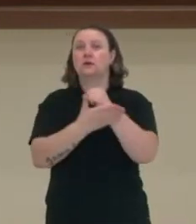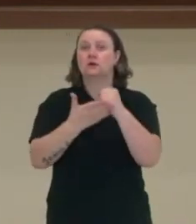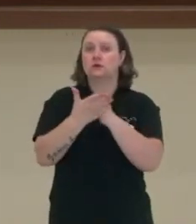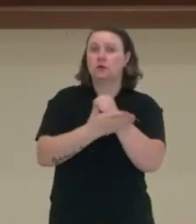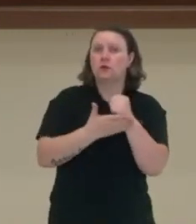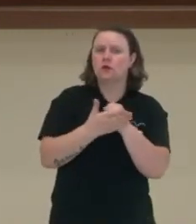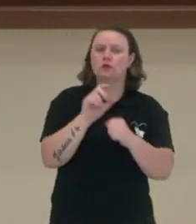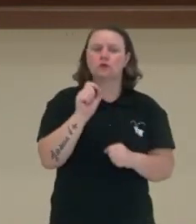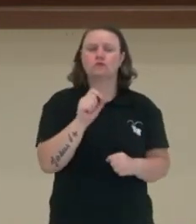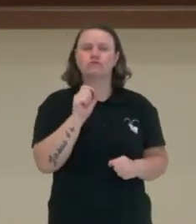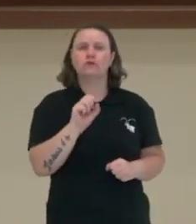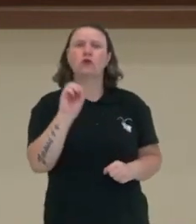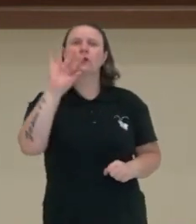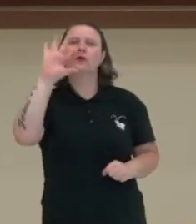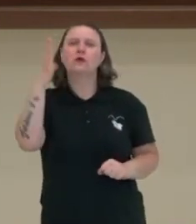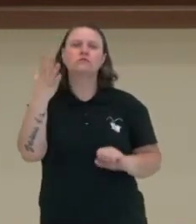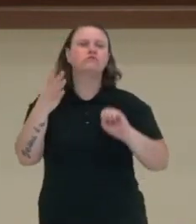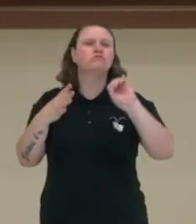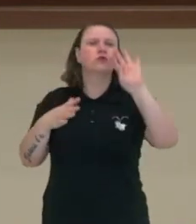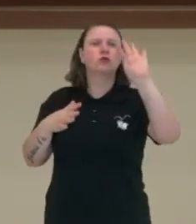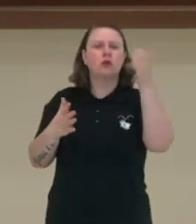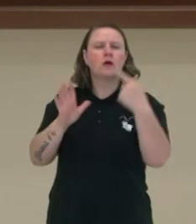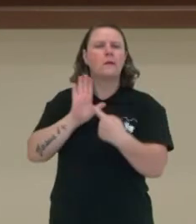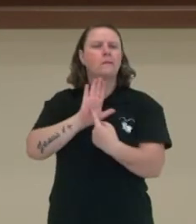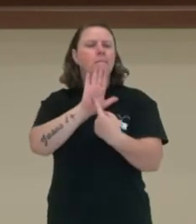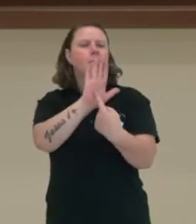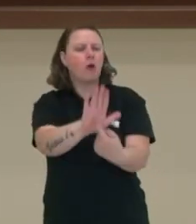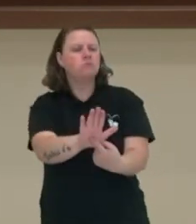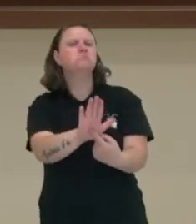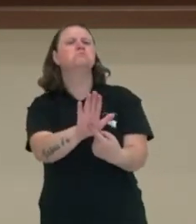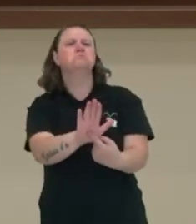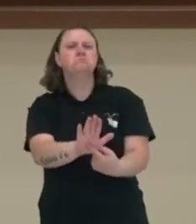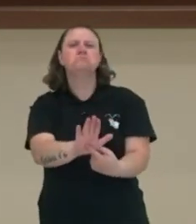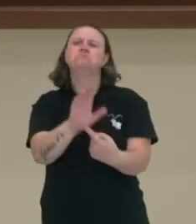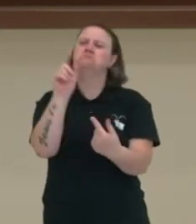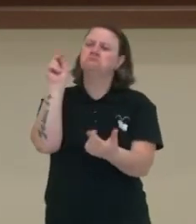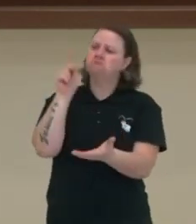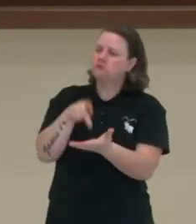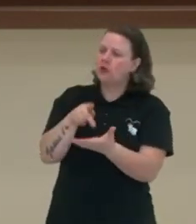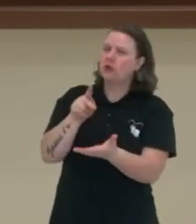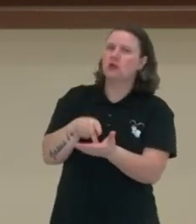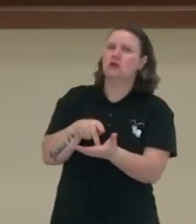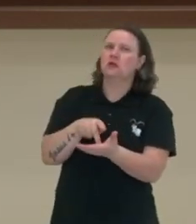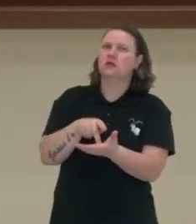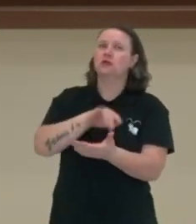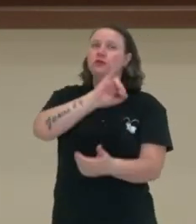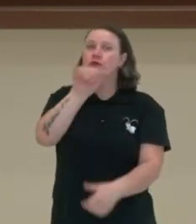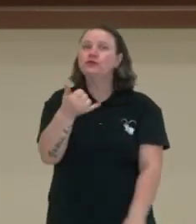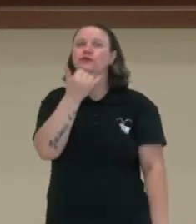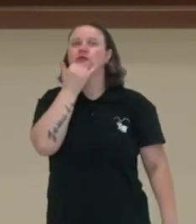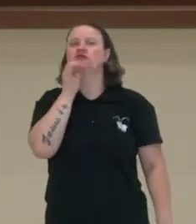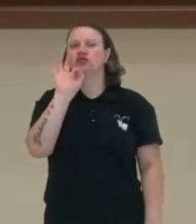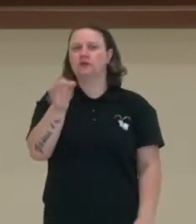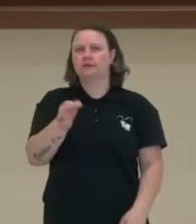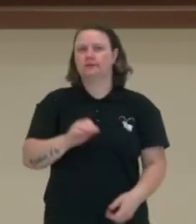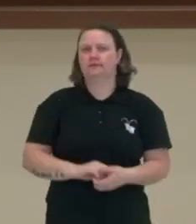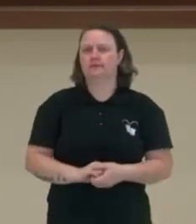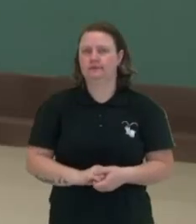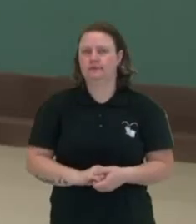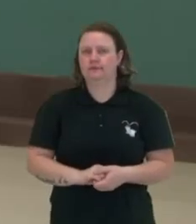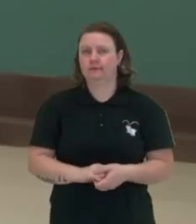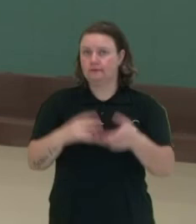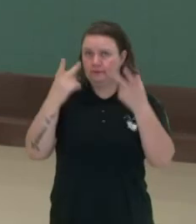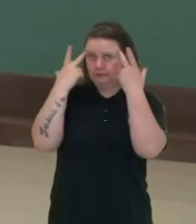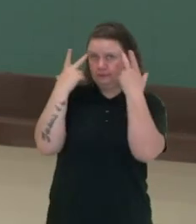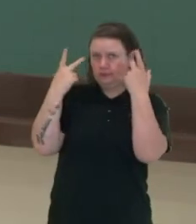casos representativos, os quais, por si só, já são suficientes para justificá-lo, geralmente de amplo